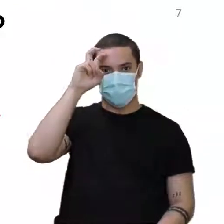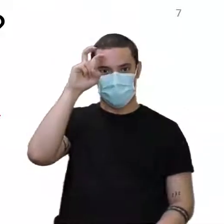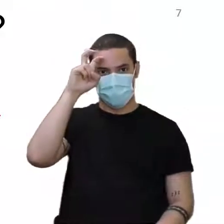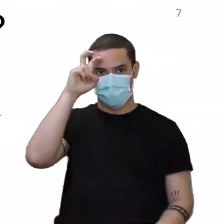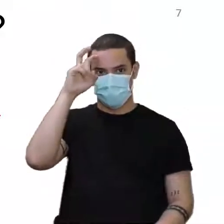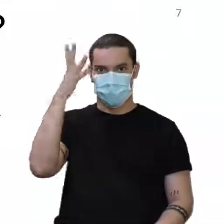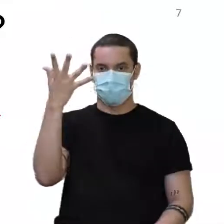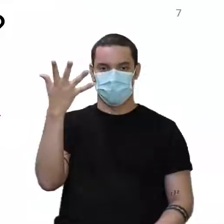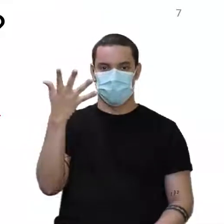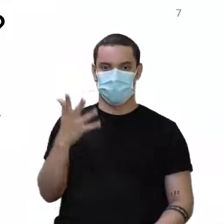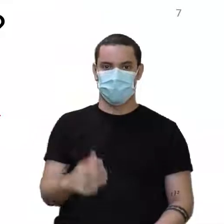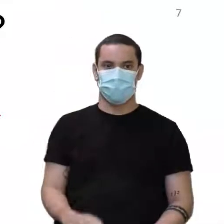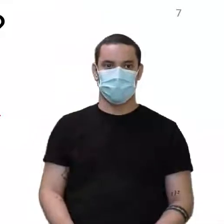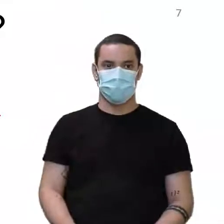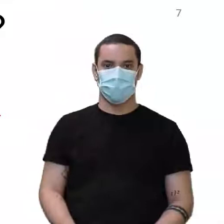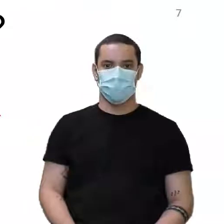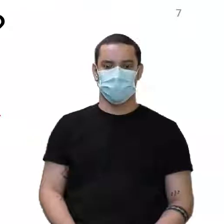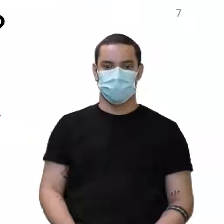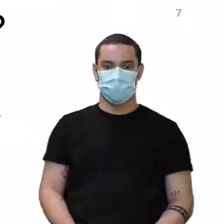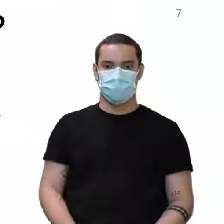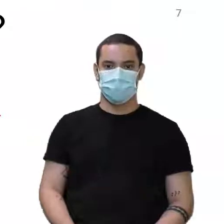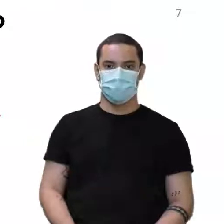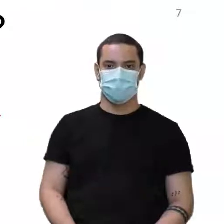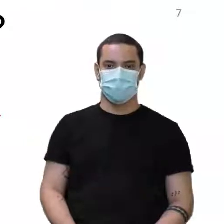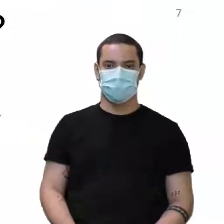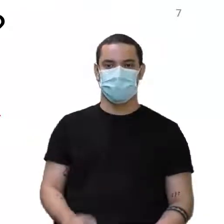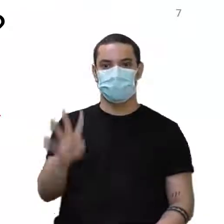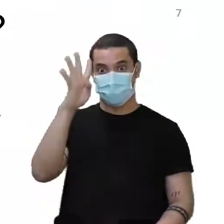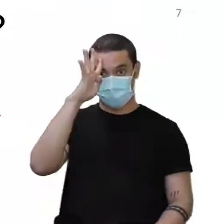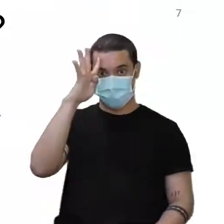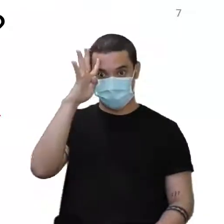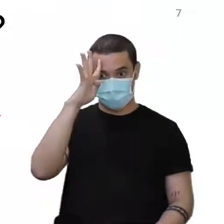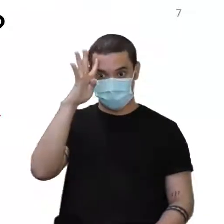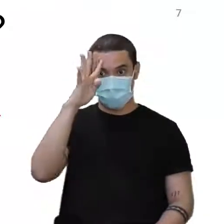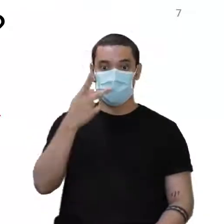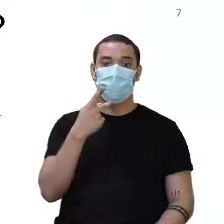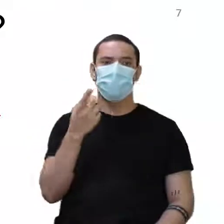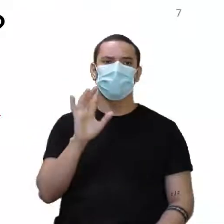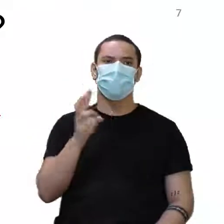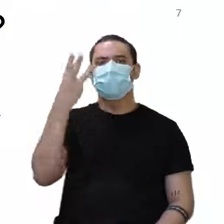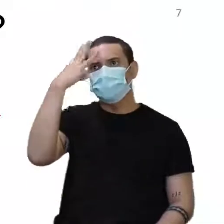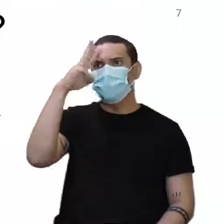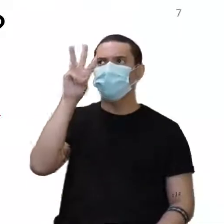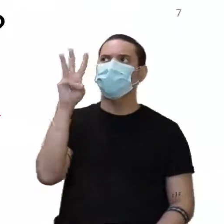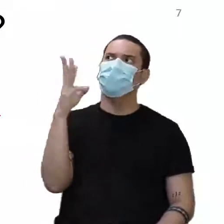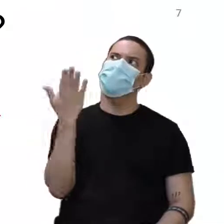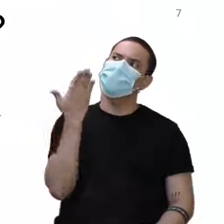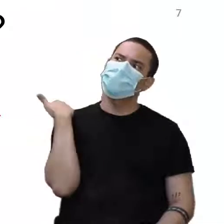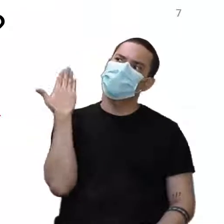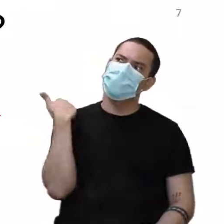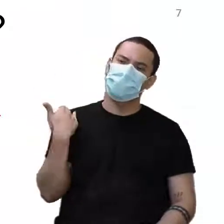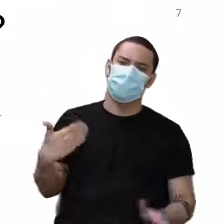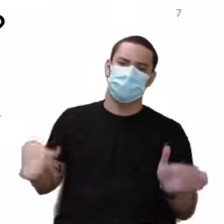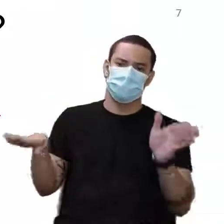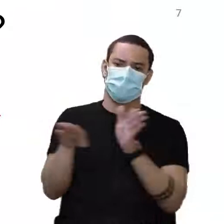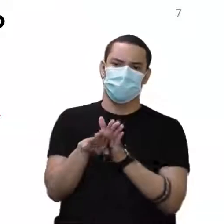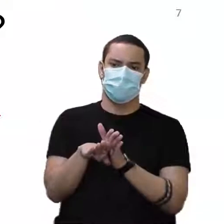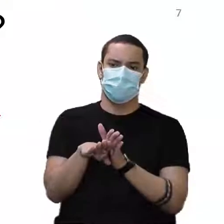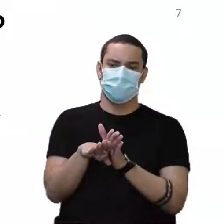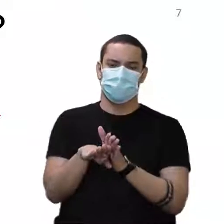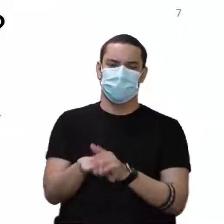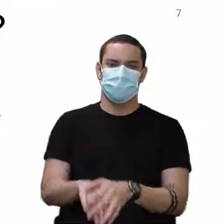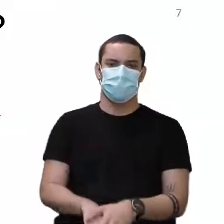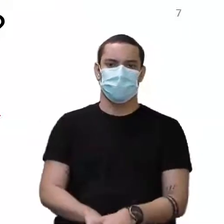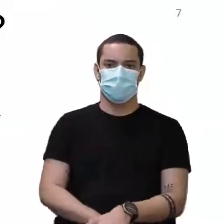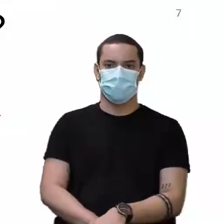enfim, eu conto desse jeito. Na quarta já são 3 dias para mim. E aí você pode dizer, tá na quarta-feira que você está falando,